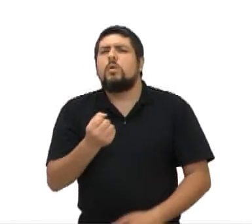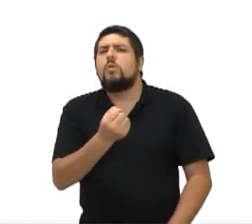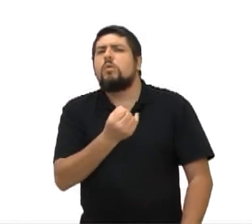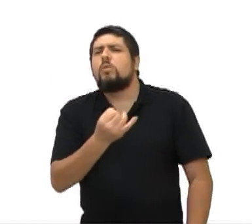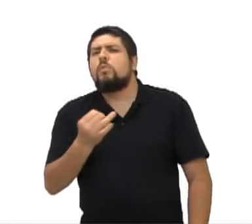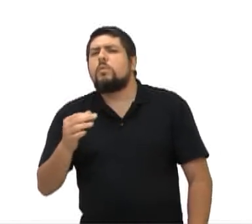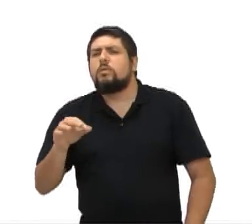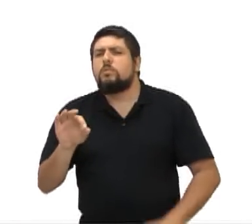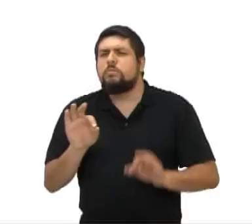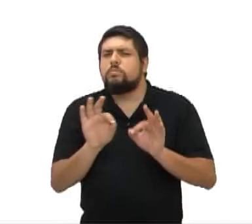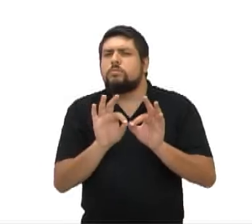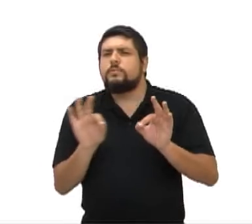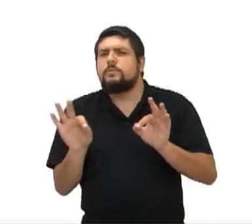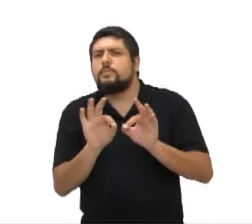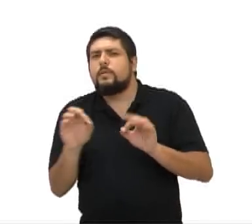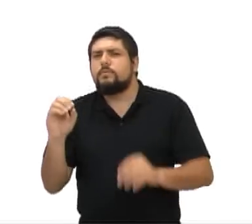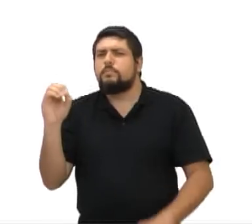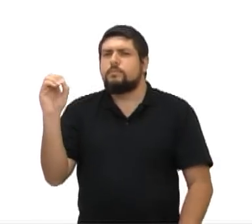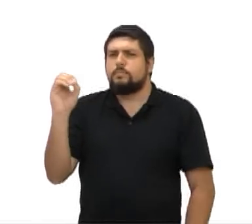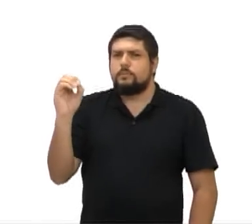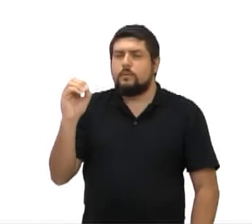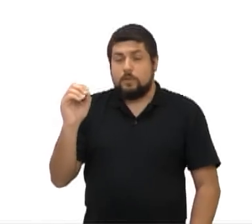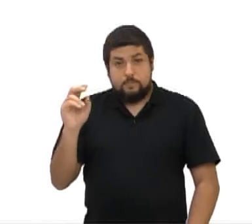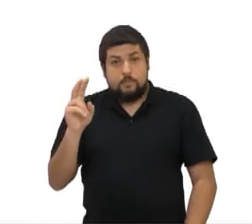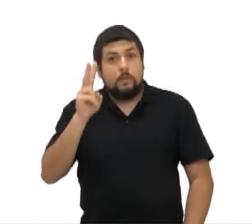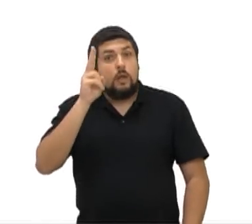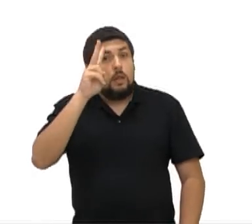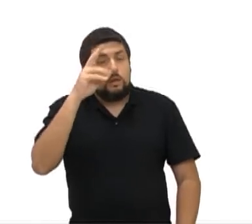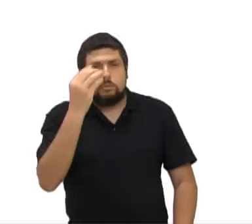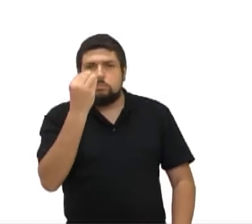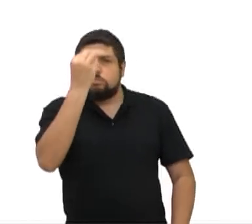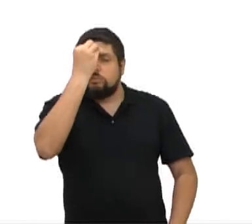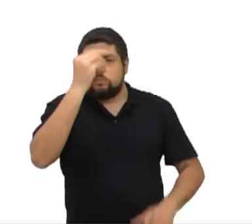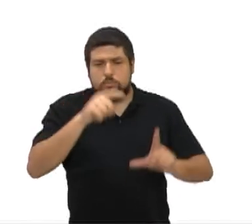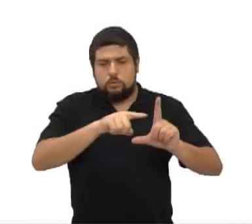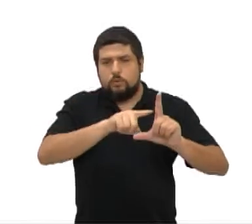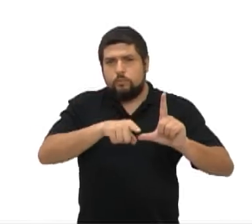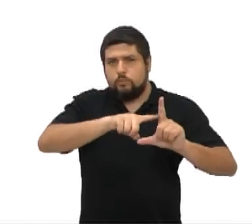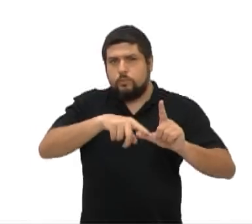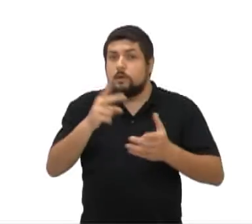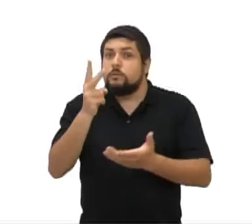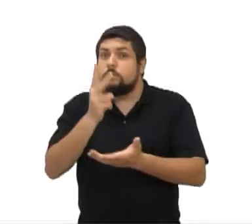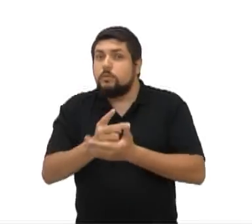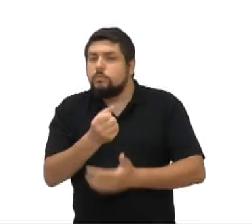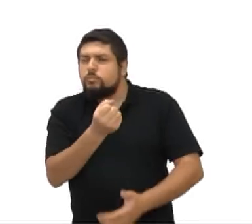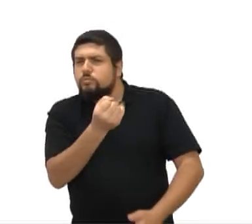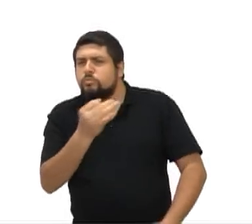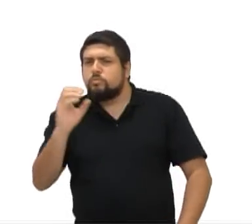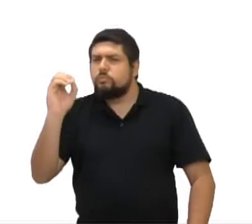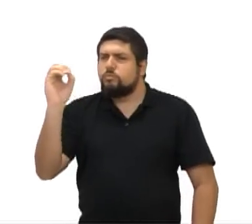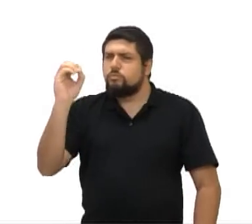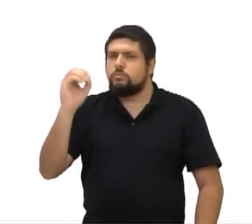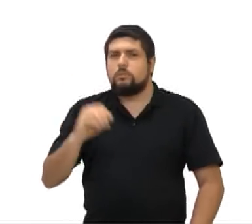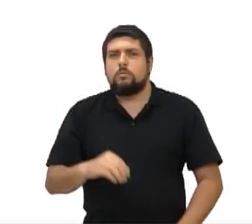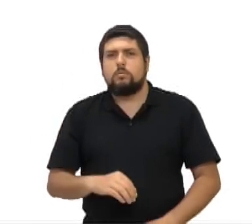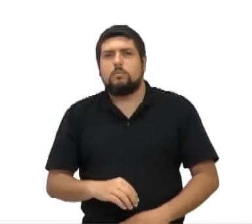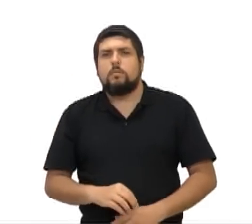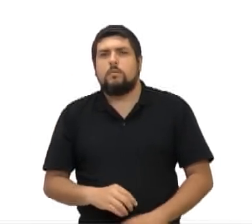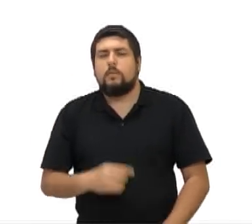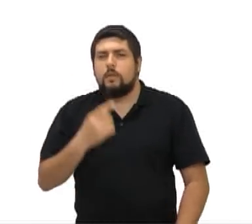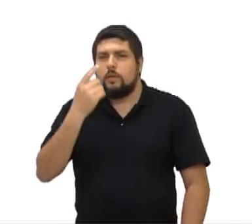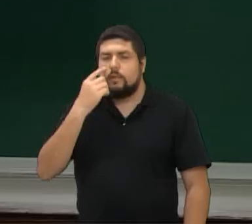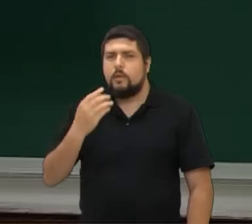né? Lembra, a medida do ângulo sempre em graus. Qual é a medida em graus de um ângulo de meia